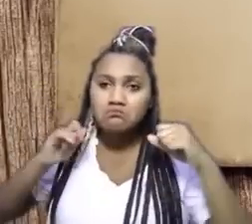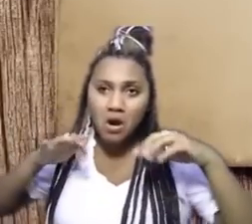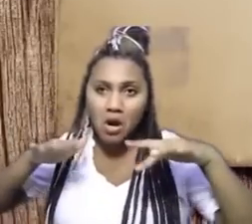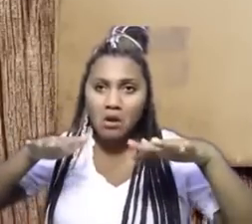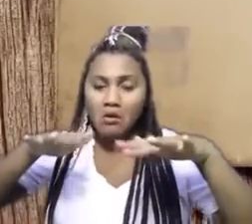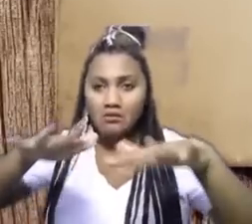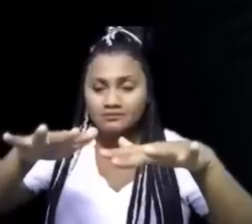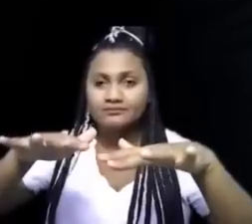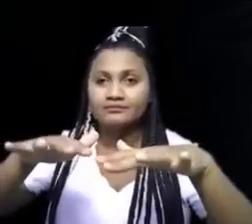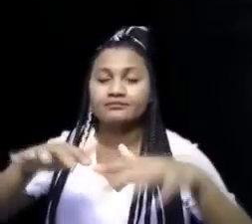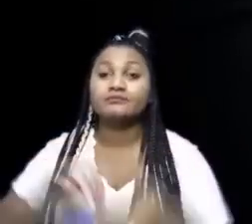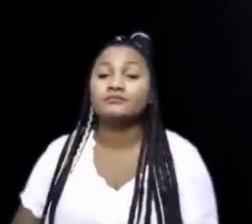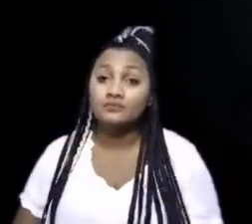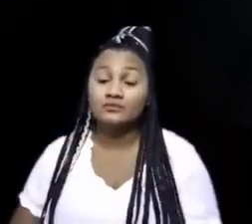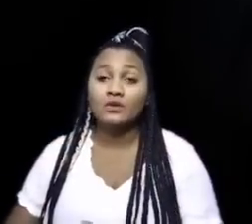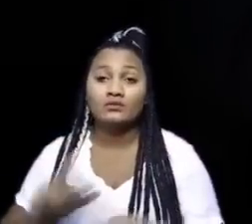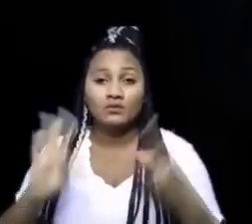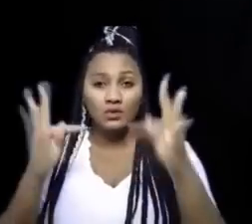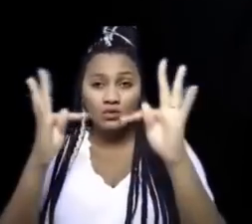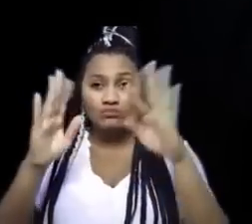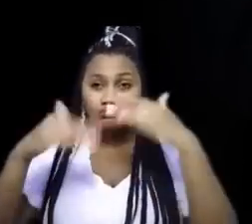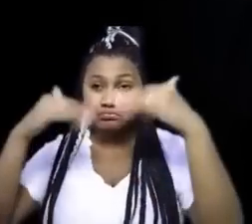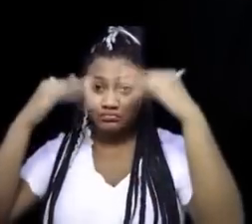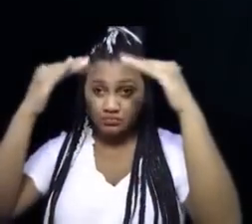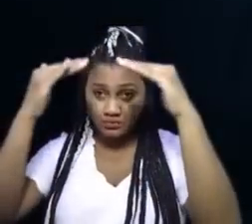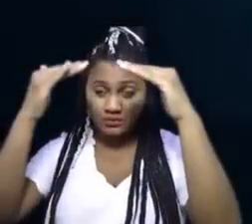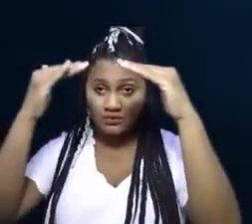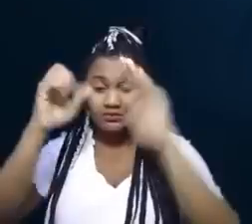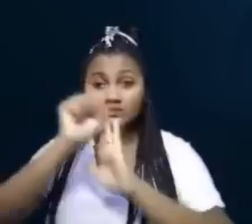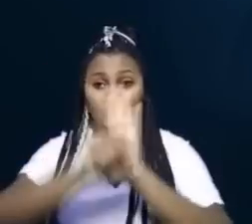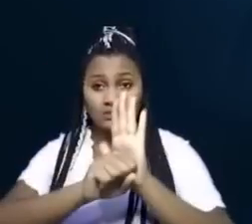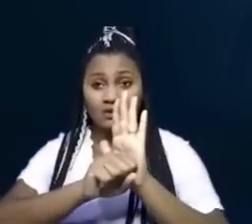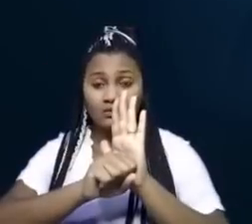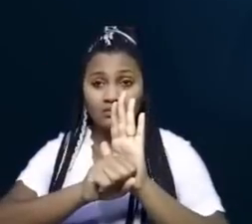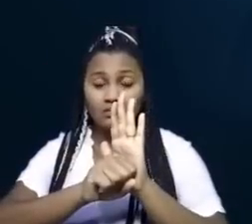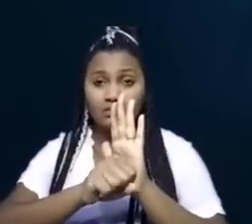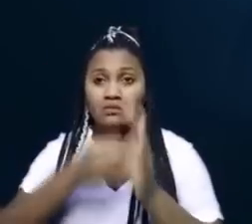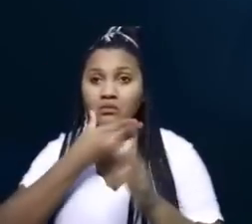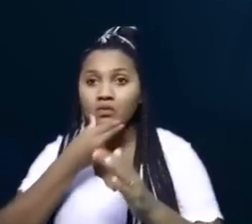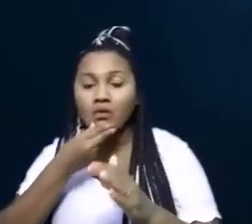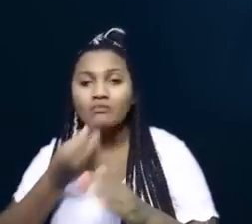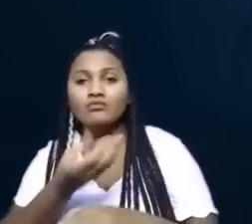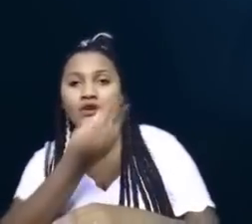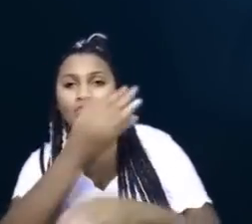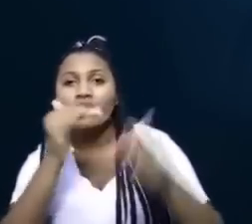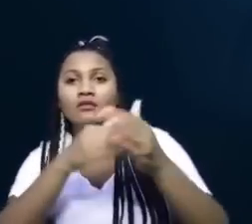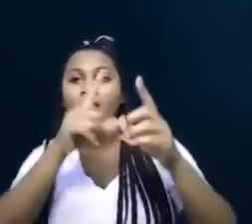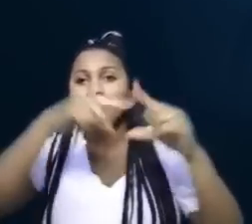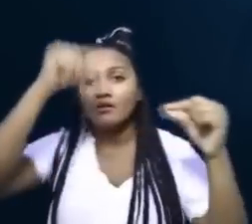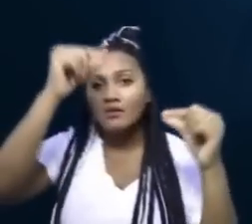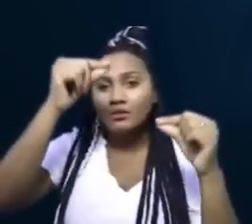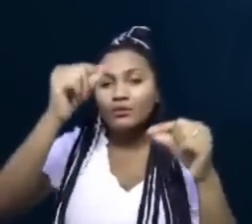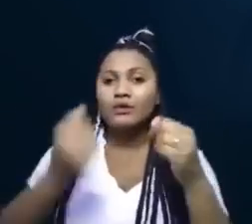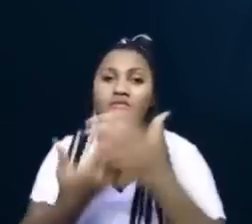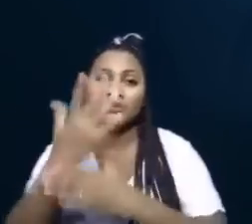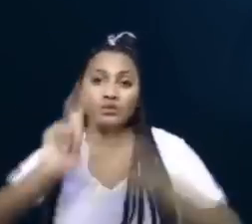multiplicará. Por causa dos avanços tecnológicos, em menos de meio século, o homem pisou na lua, criou a